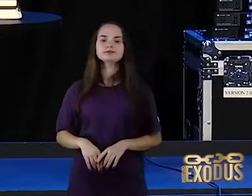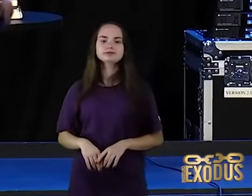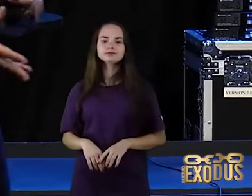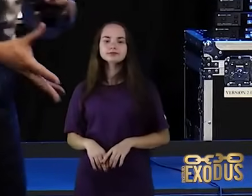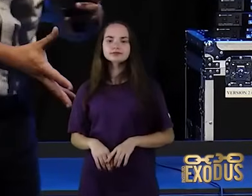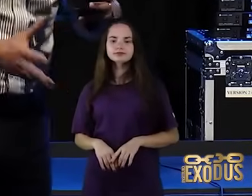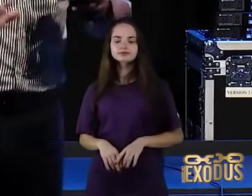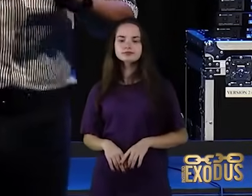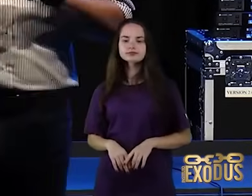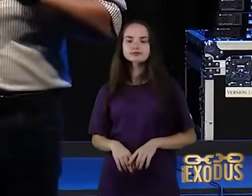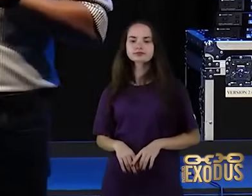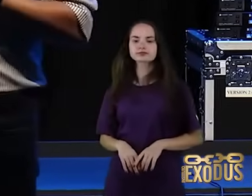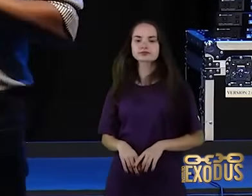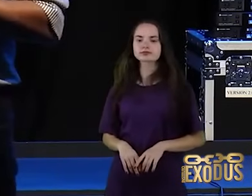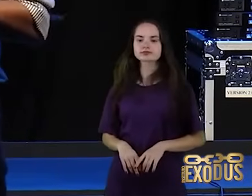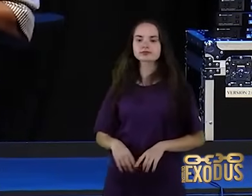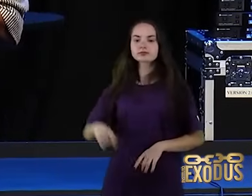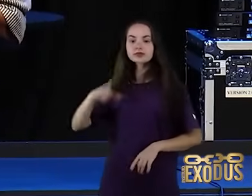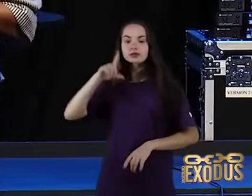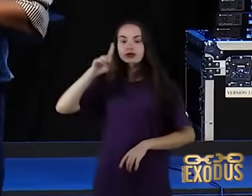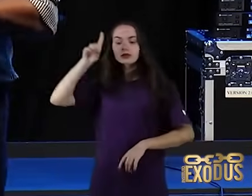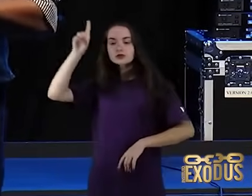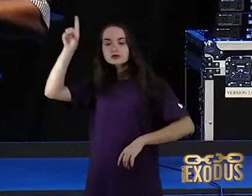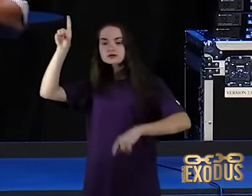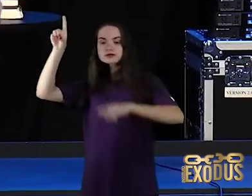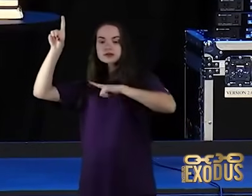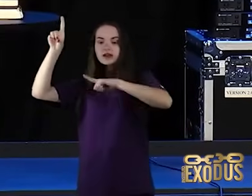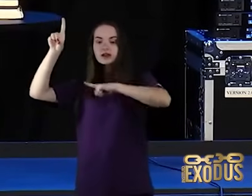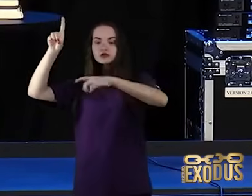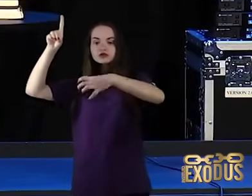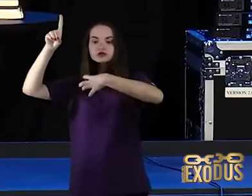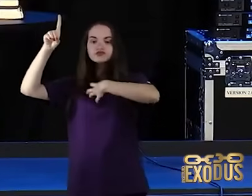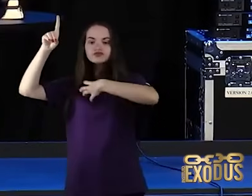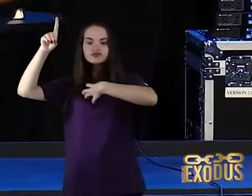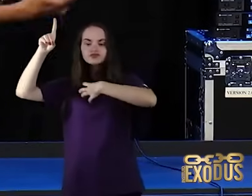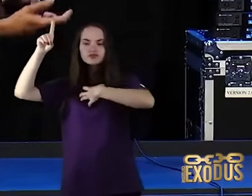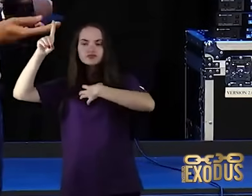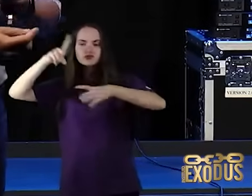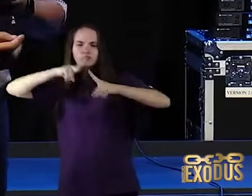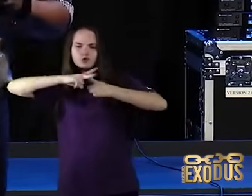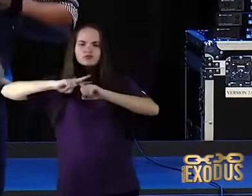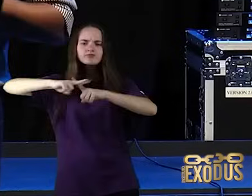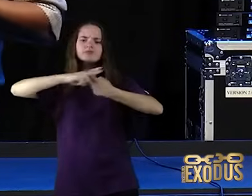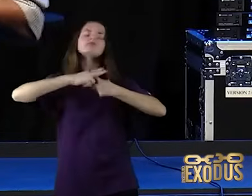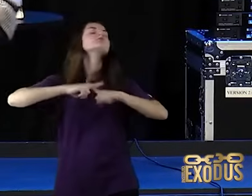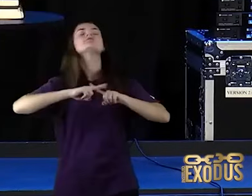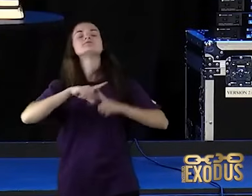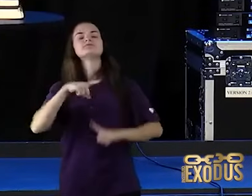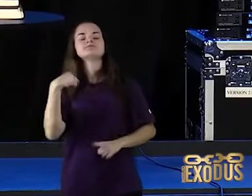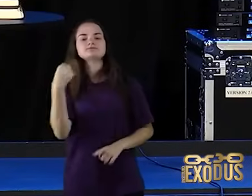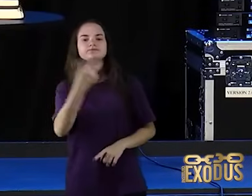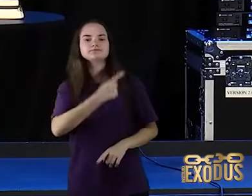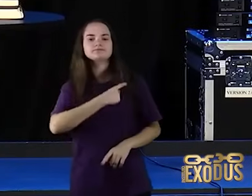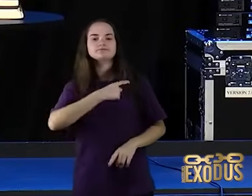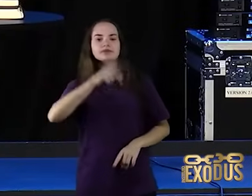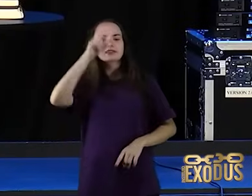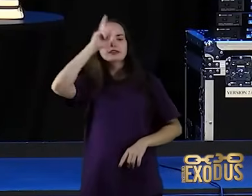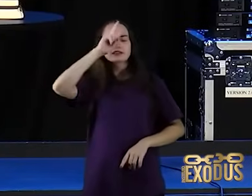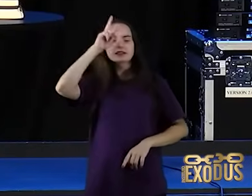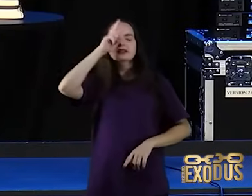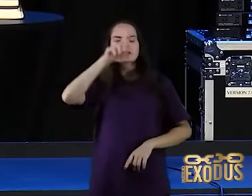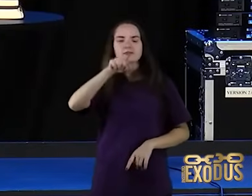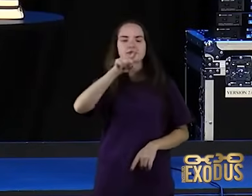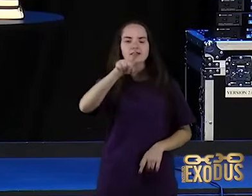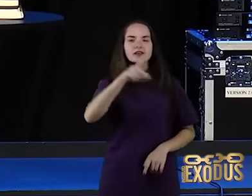misericórdia da pessoa do que Deus então Deus tem uma maneira gente de corrigir a gente Você lembra quando você pegou o seu